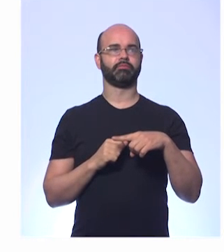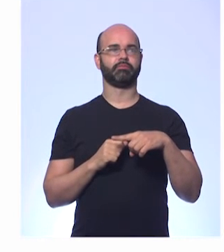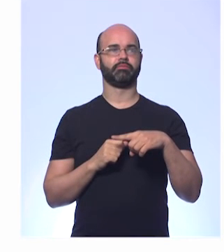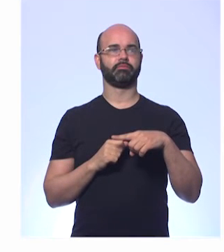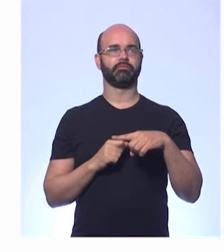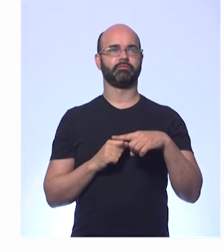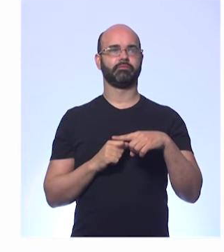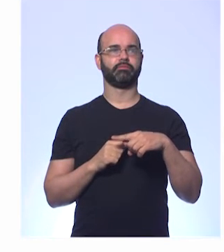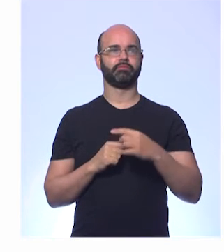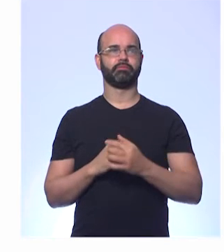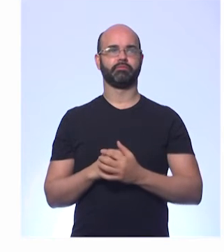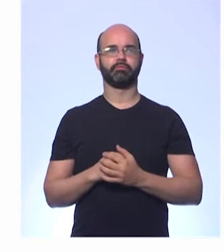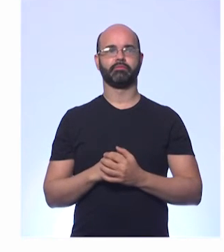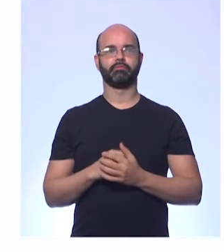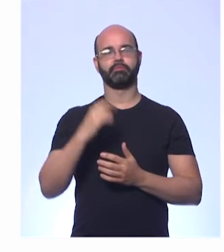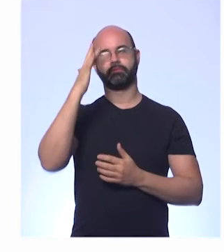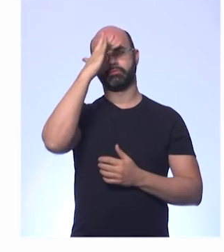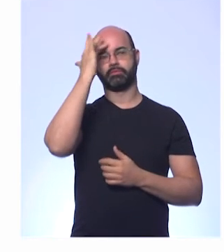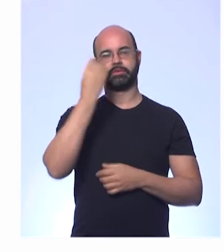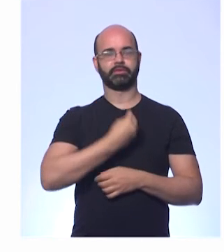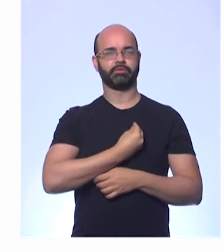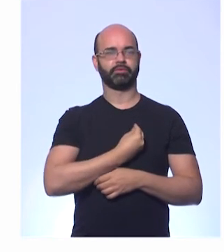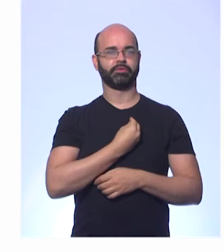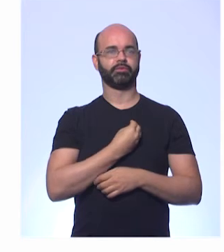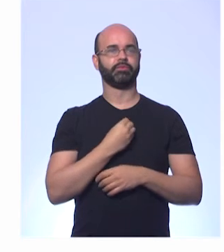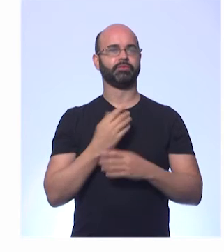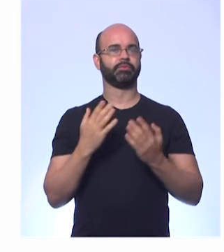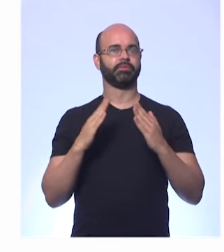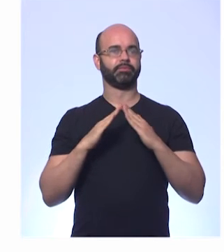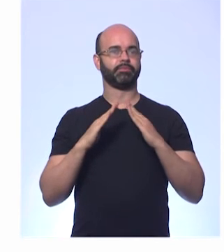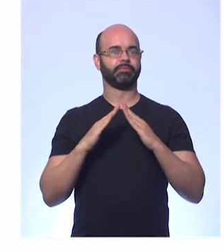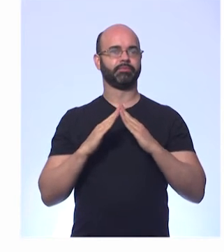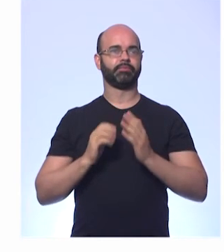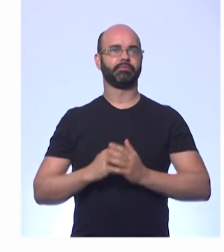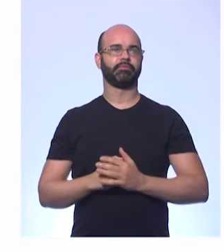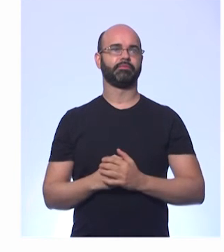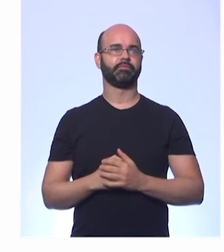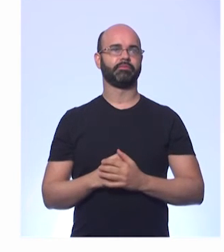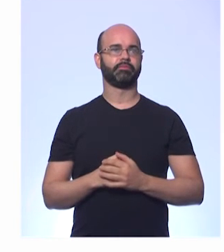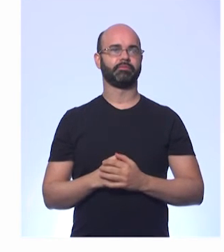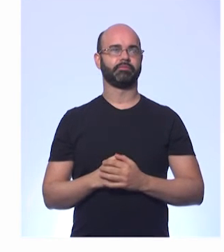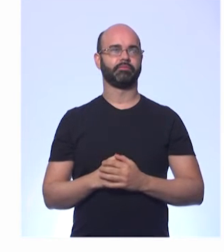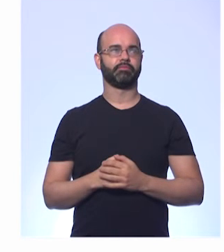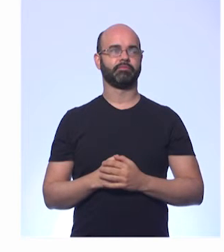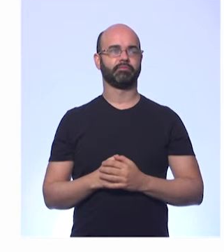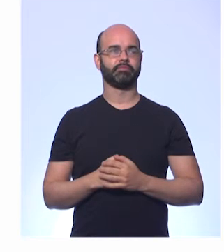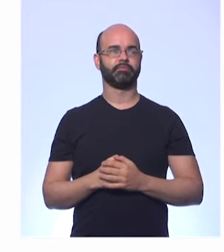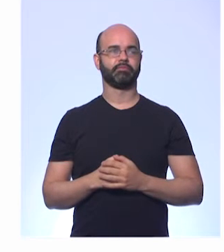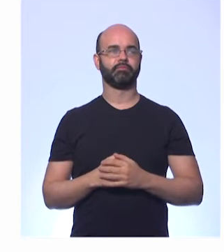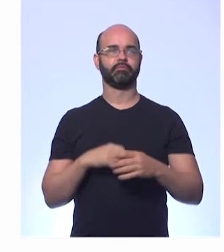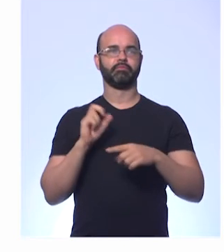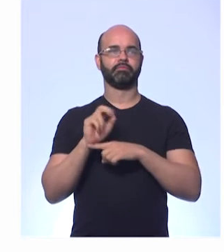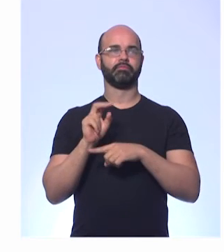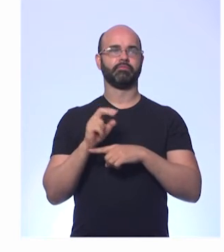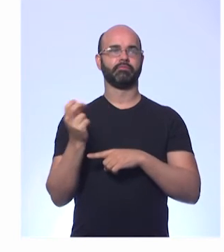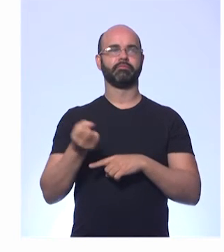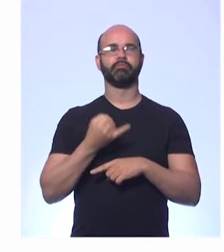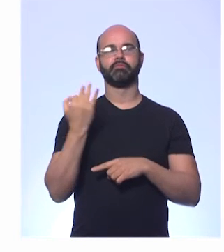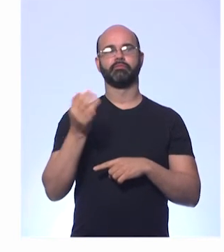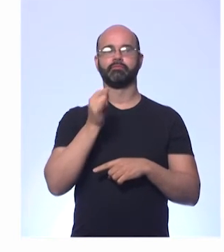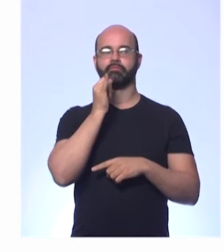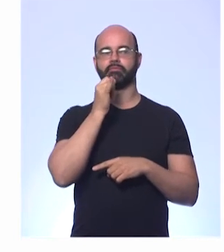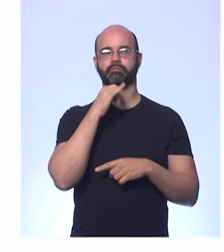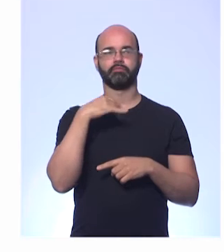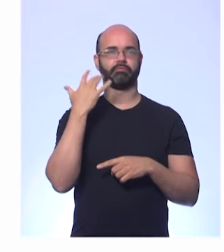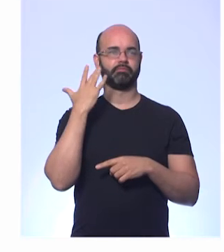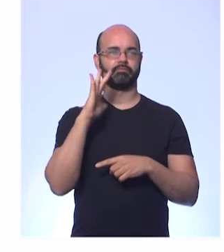aqui, 2 milhões de habitantes, e desses 2 milhões, né, não temos quantos contaminados? Sei lá,